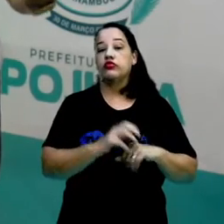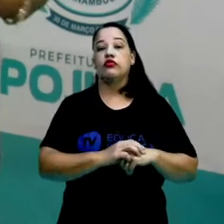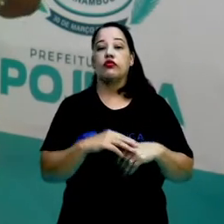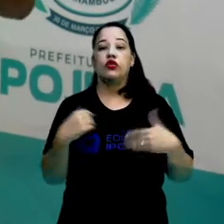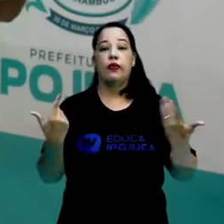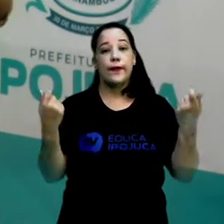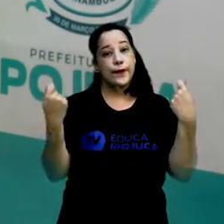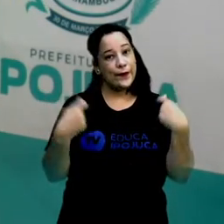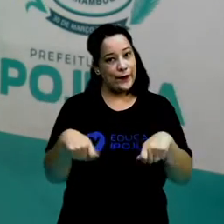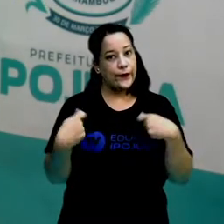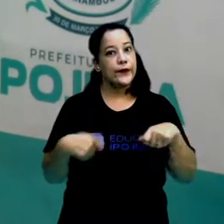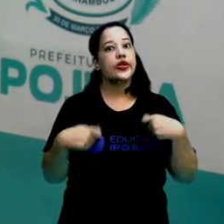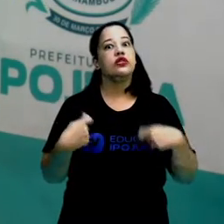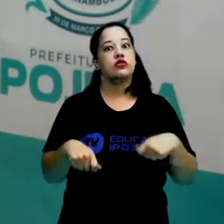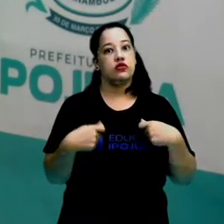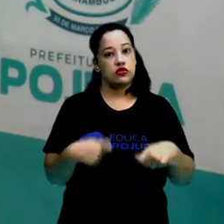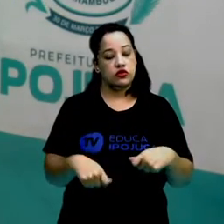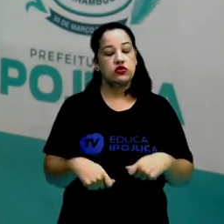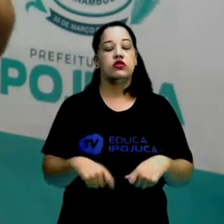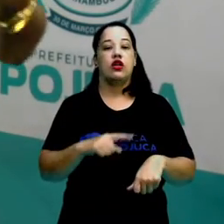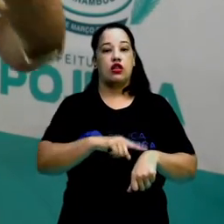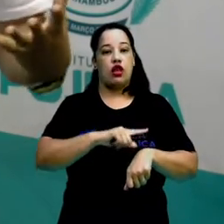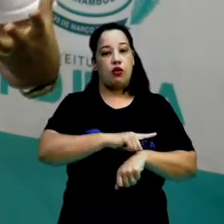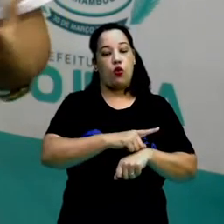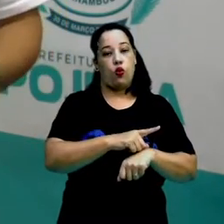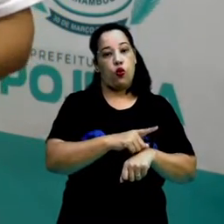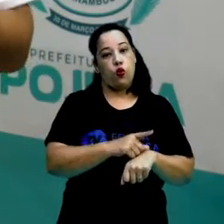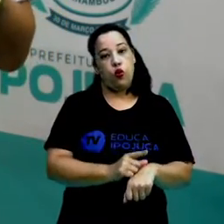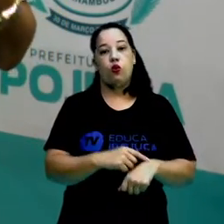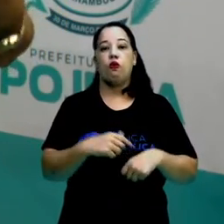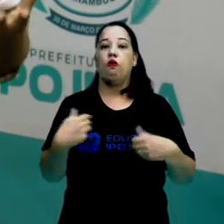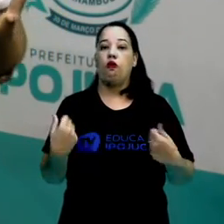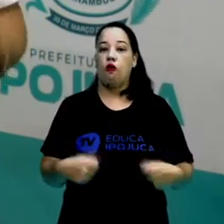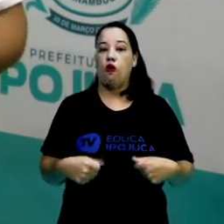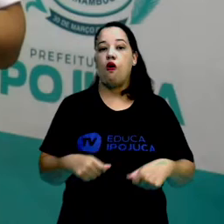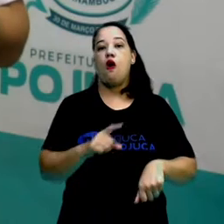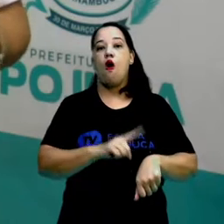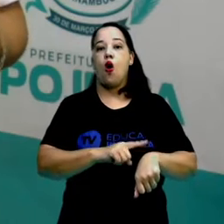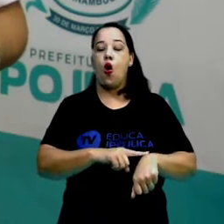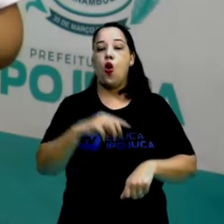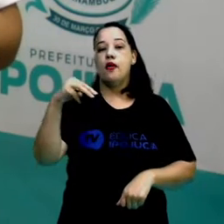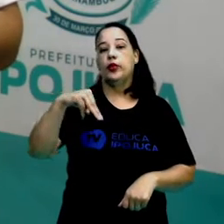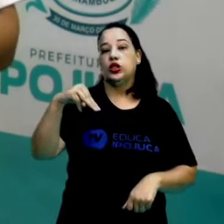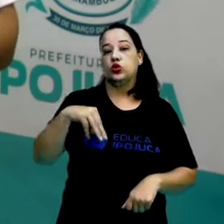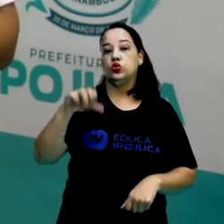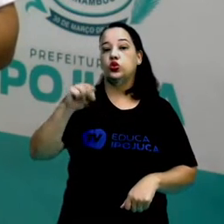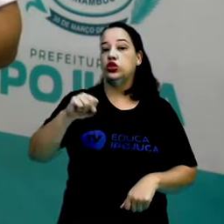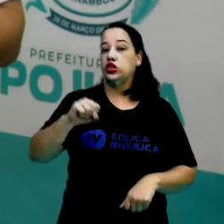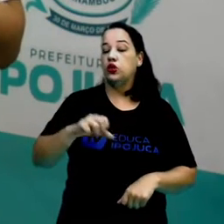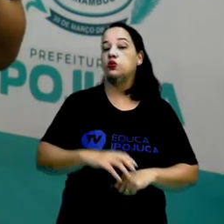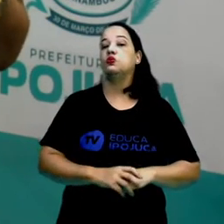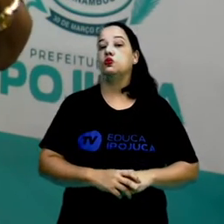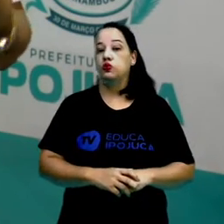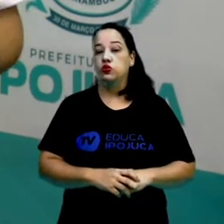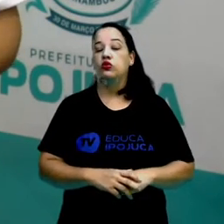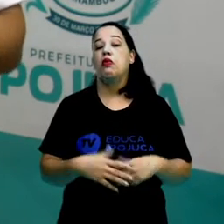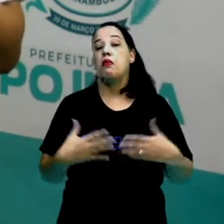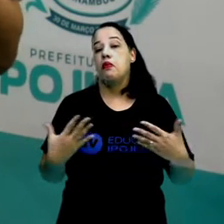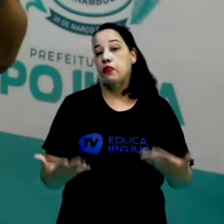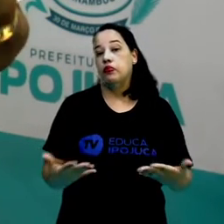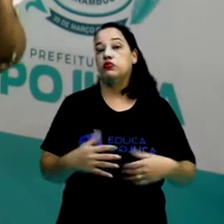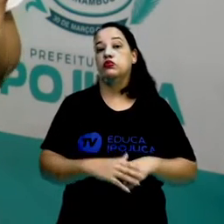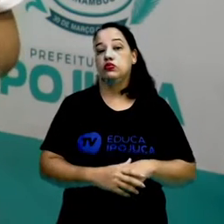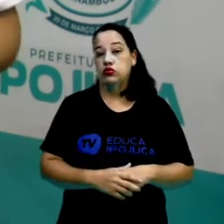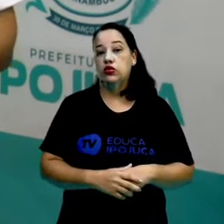Precisamos sim medir o tempo na configuração das horas, há horas, minutos, segundos, mas diante